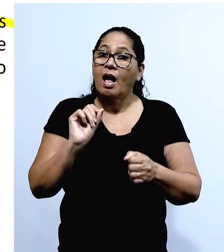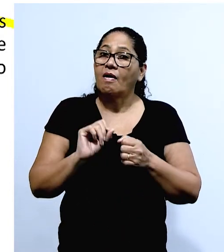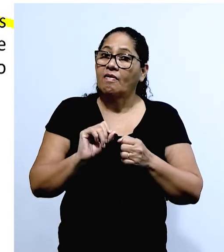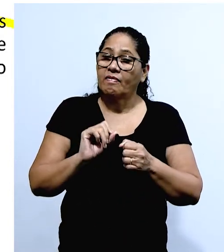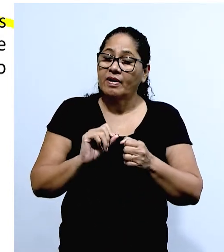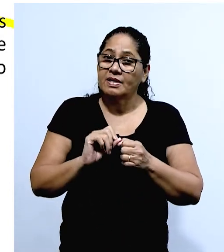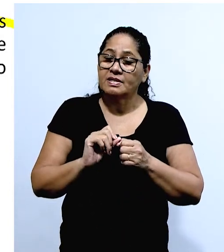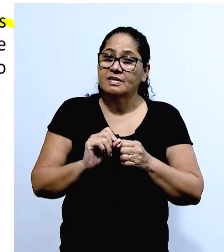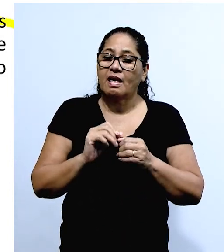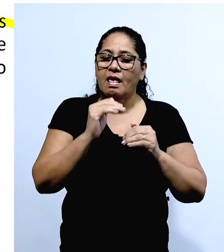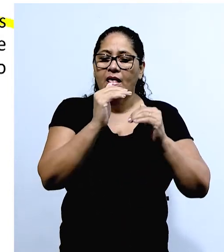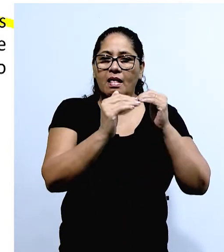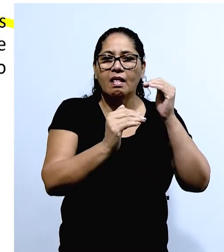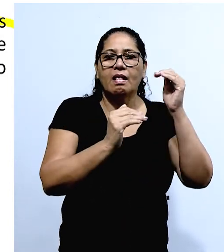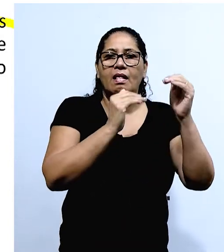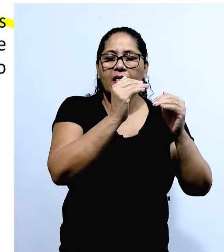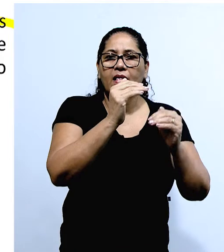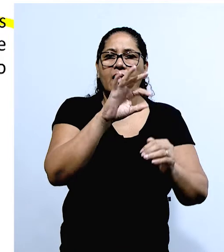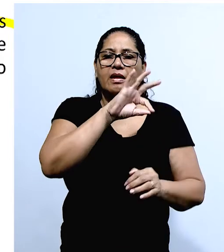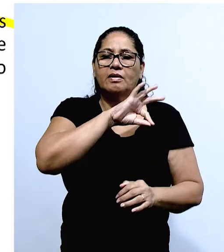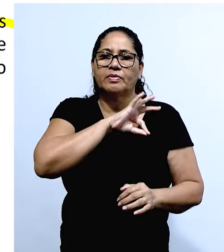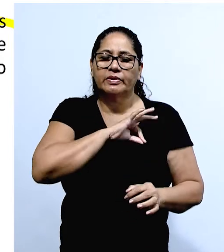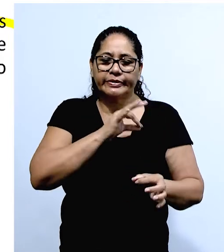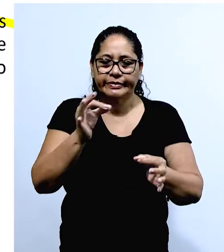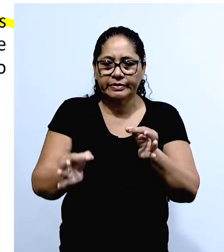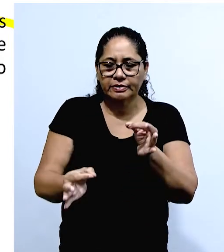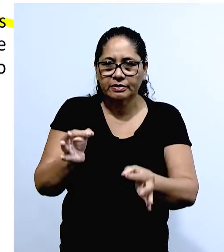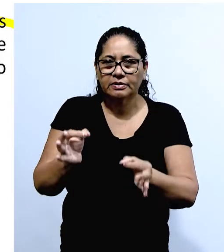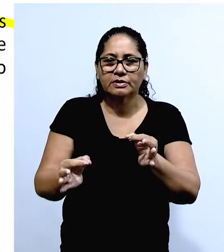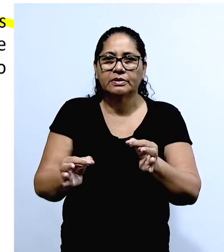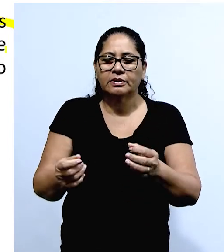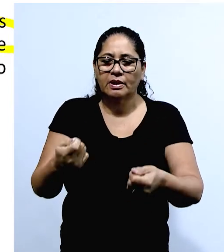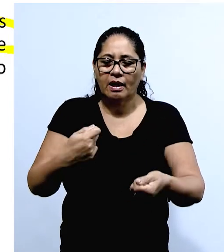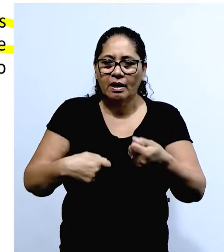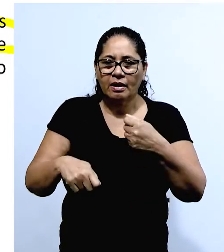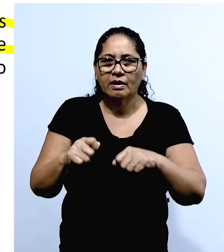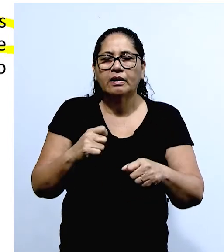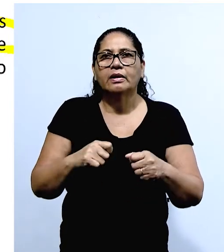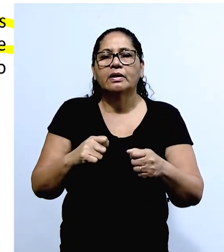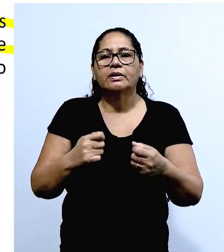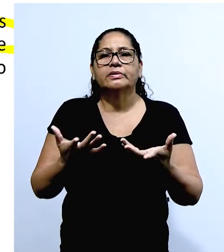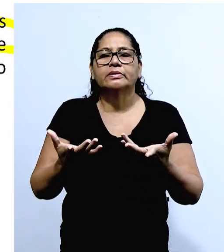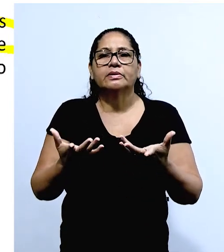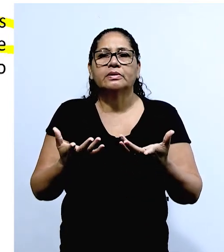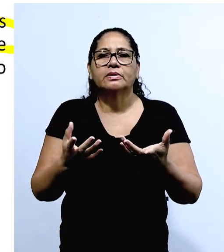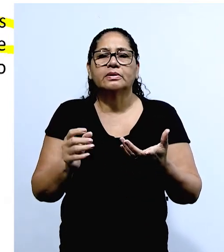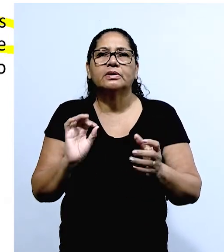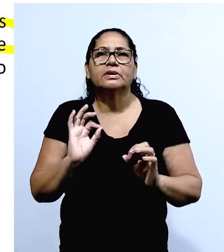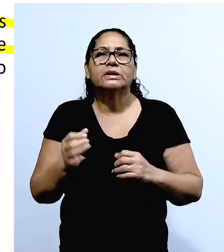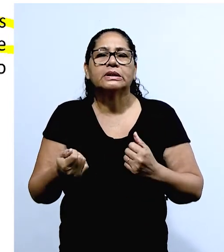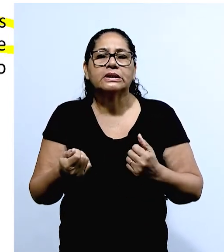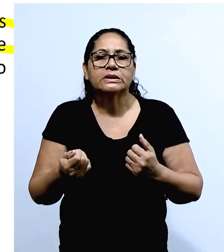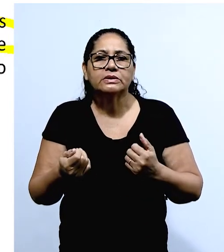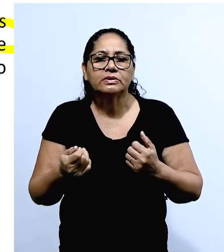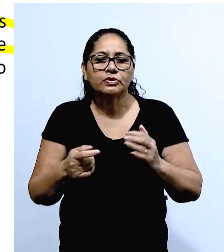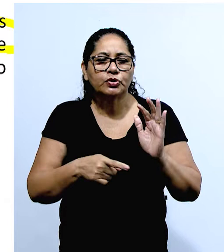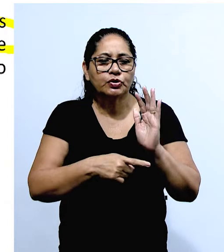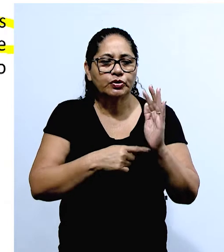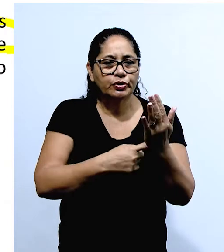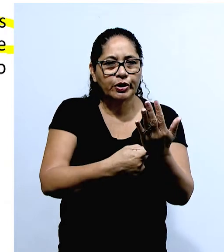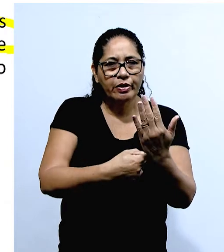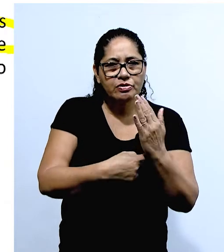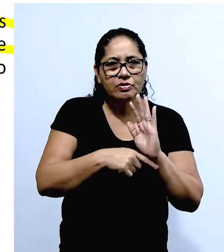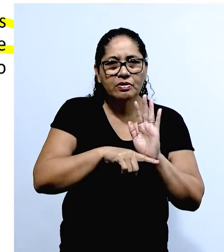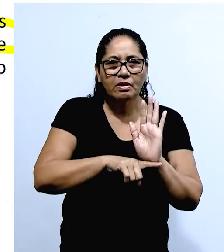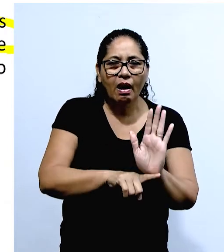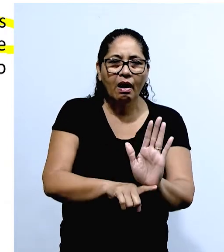Exercer as atribuições de polícia judiciária e administrativa da União, a fim de contribuir na